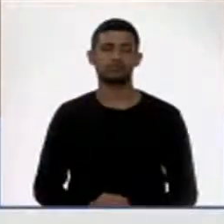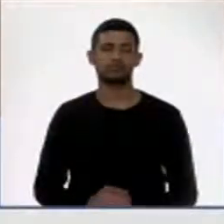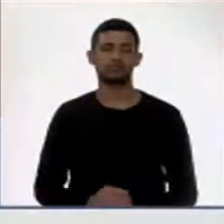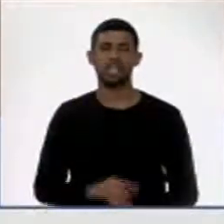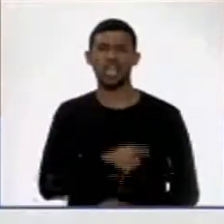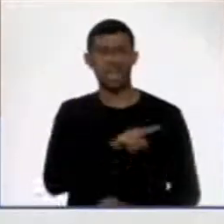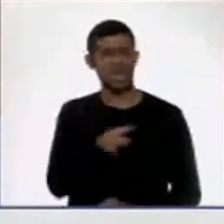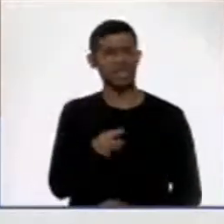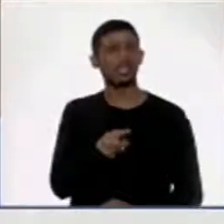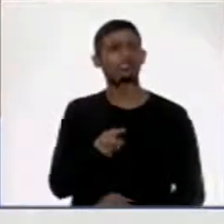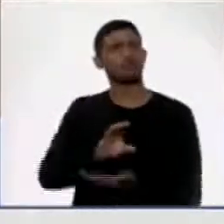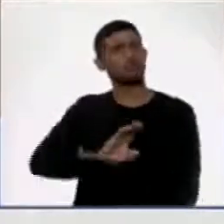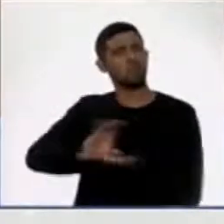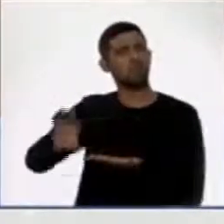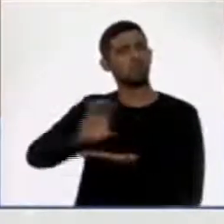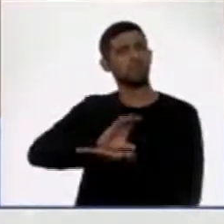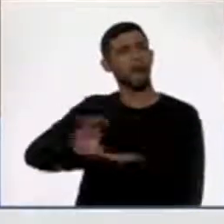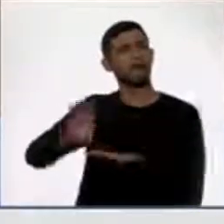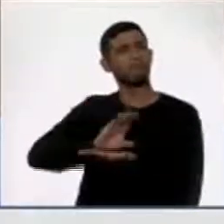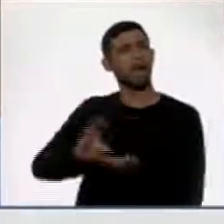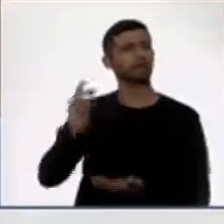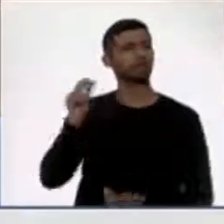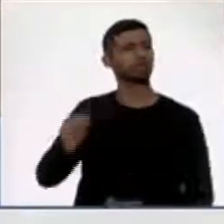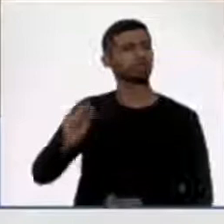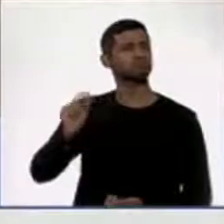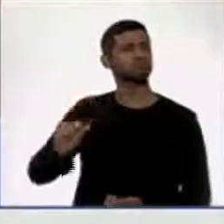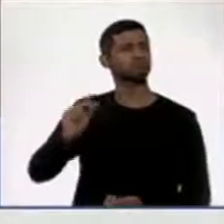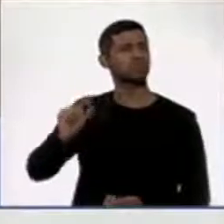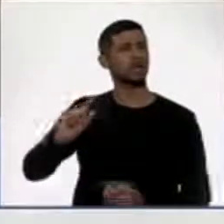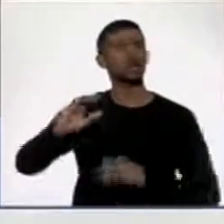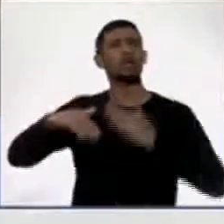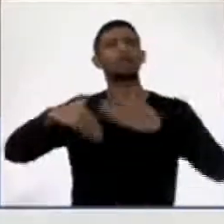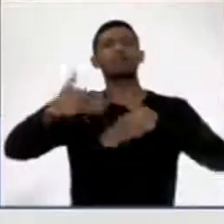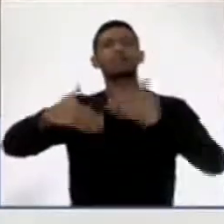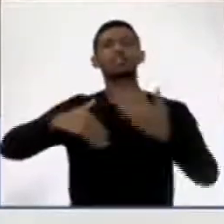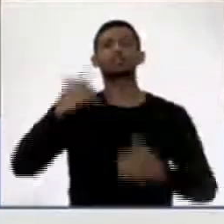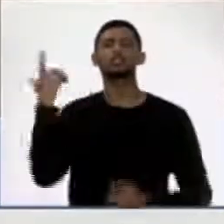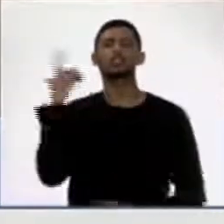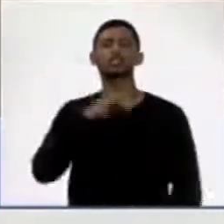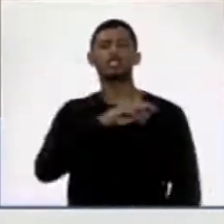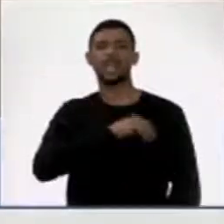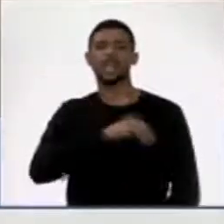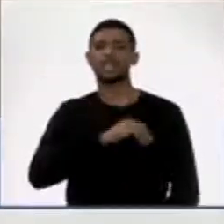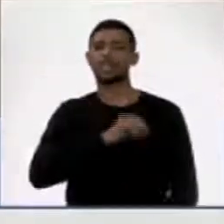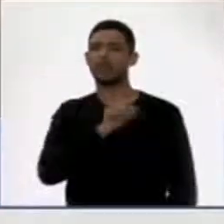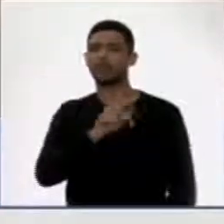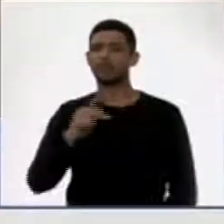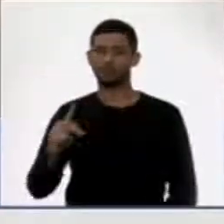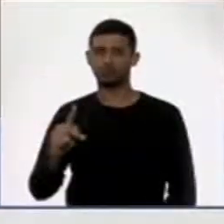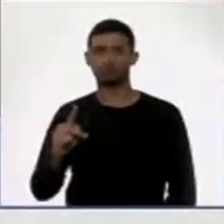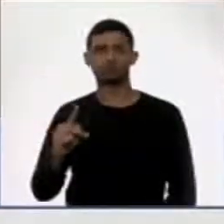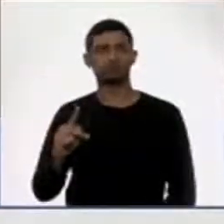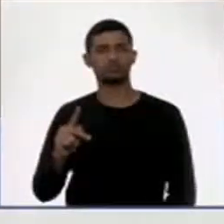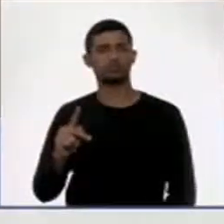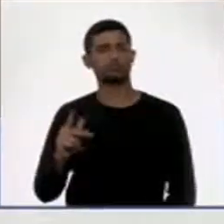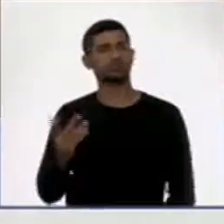contribuir mais tempo para ter direito à aposentadoria no valor